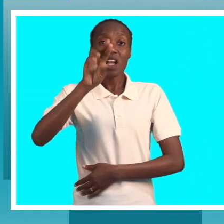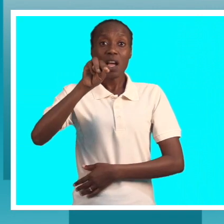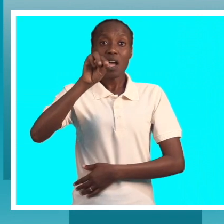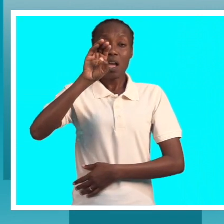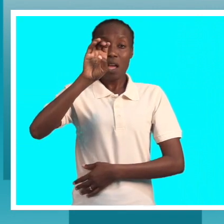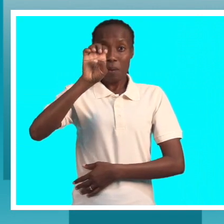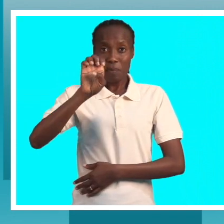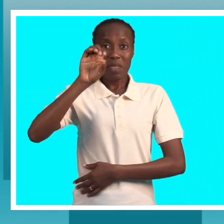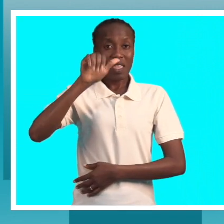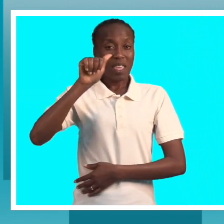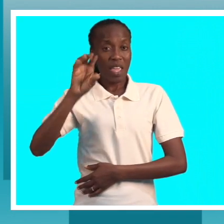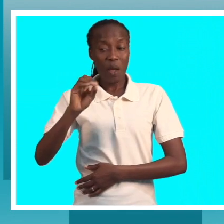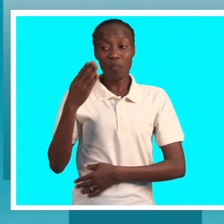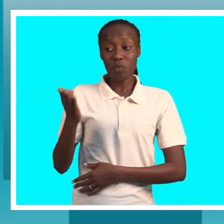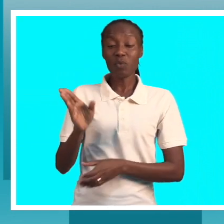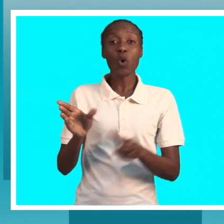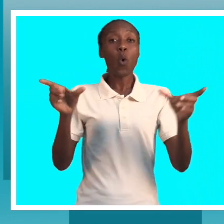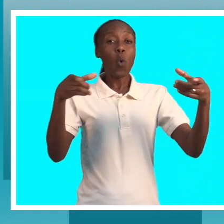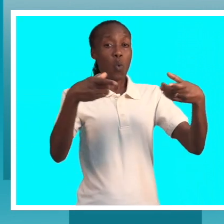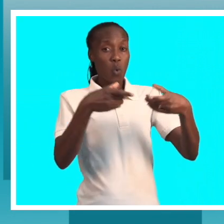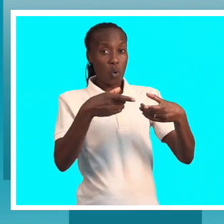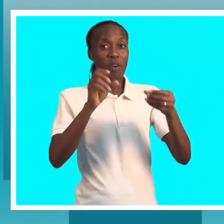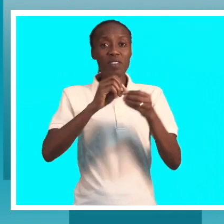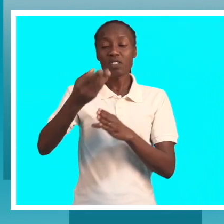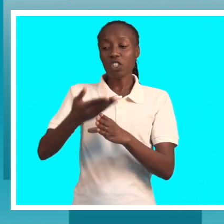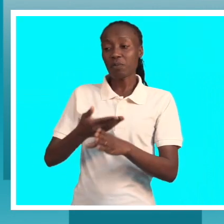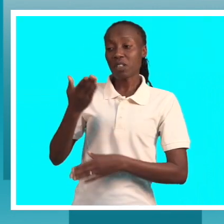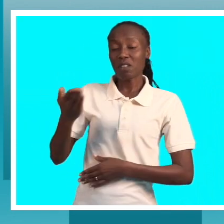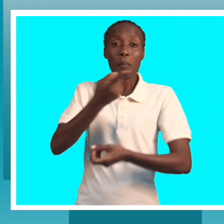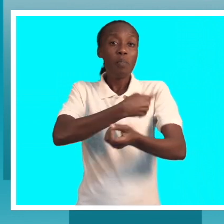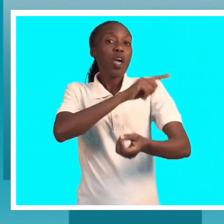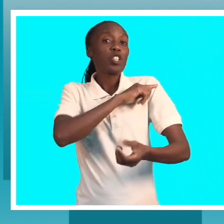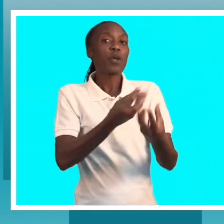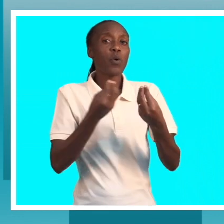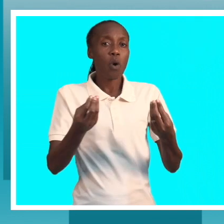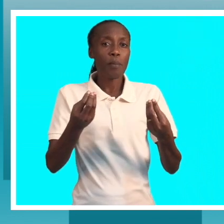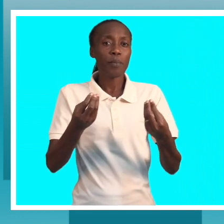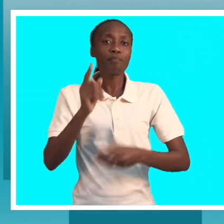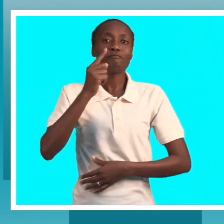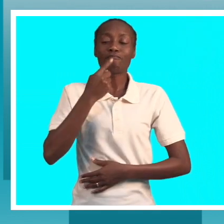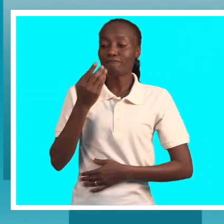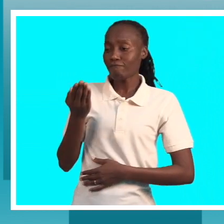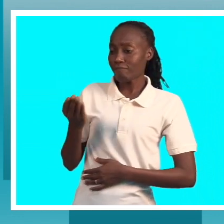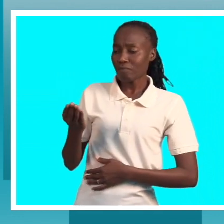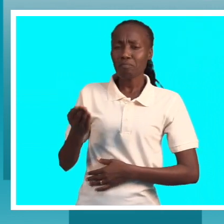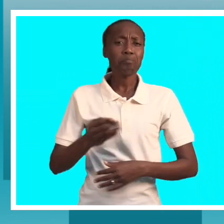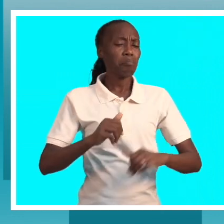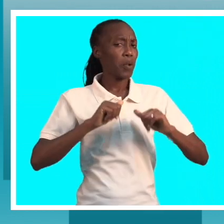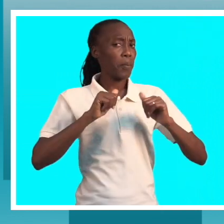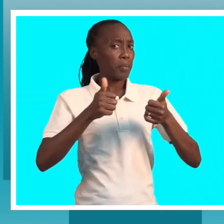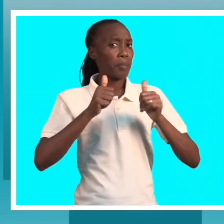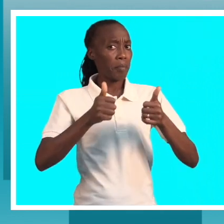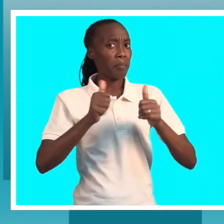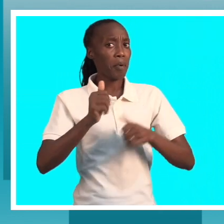seu clube. Como tem sido a sua experiência na Espanha? Está a ser um momento